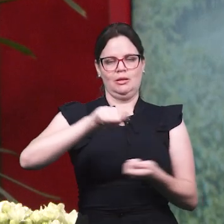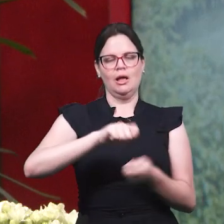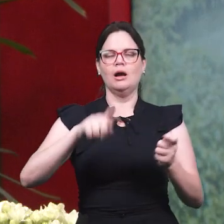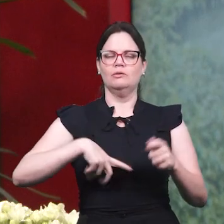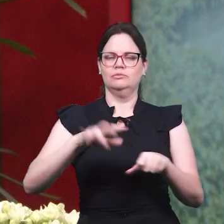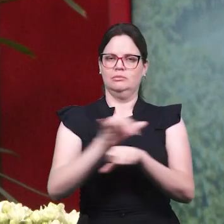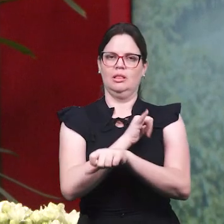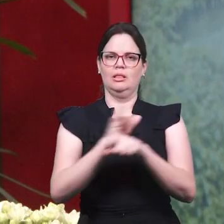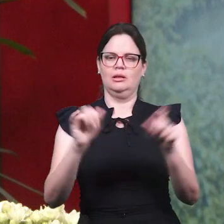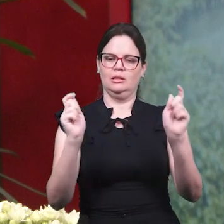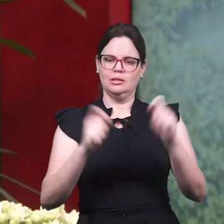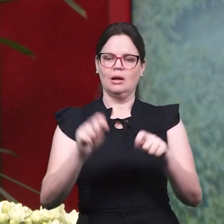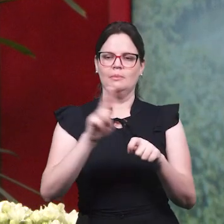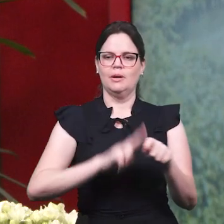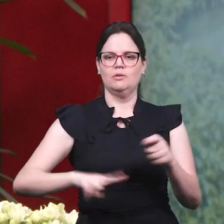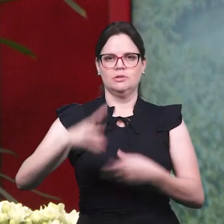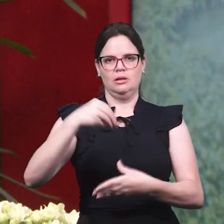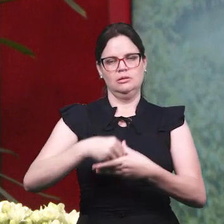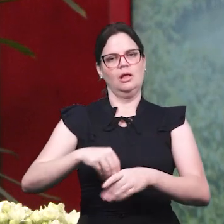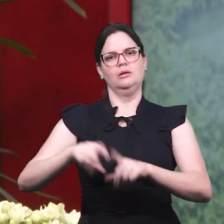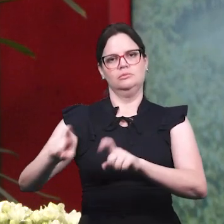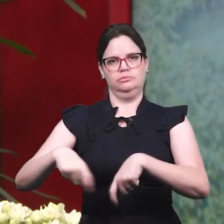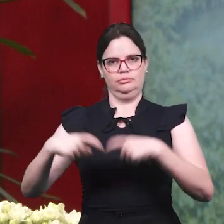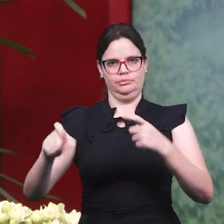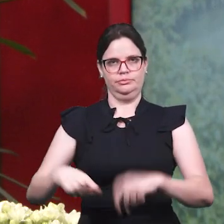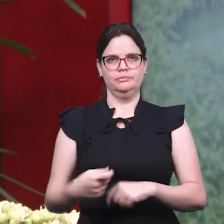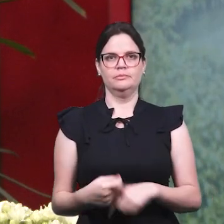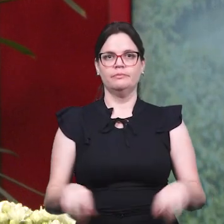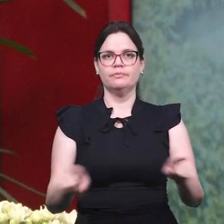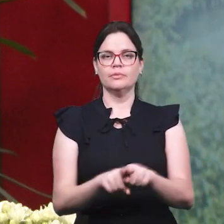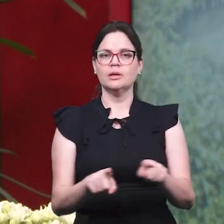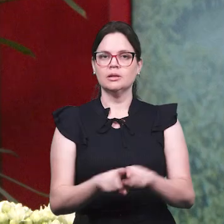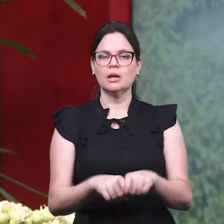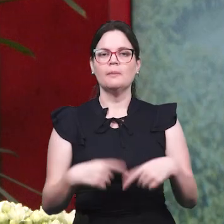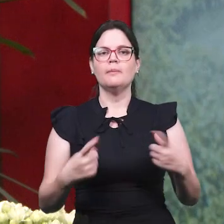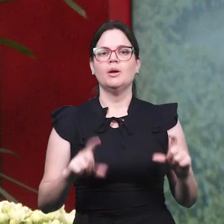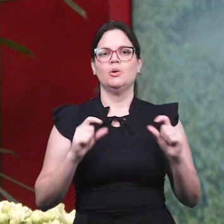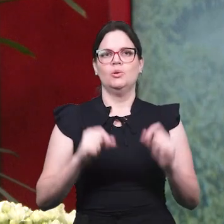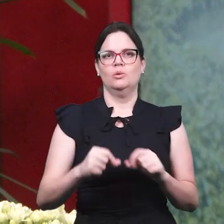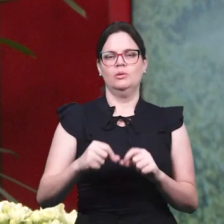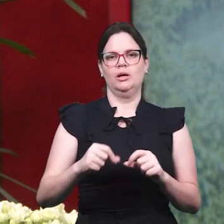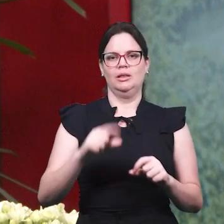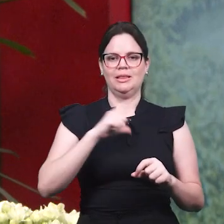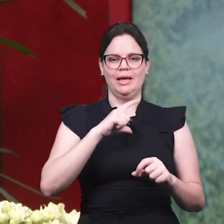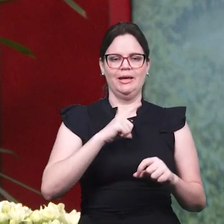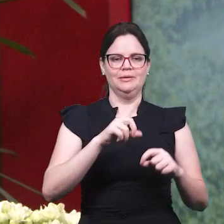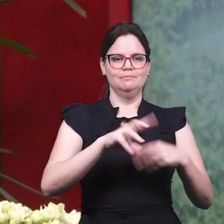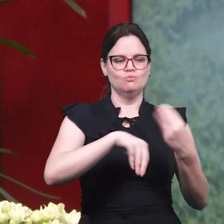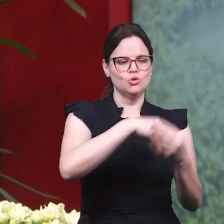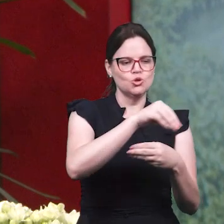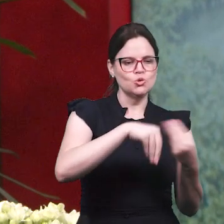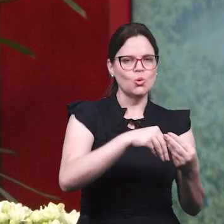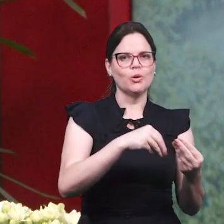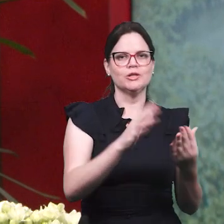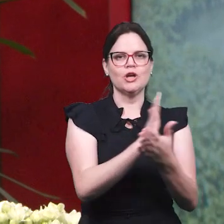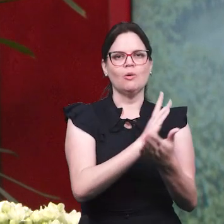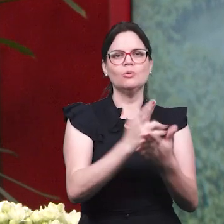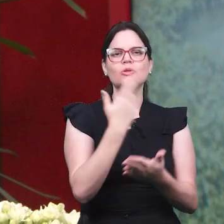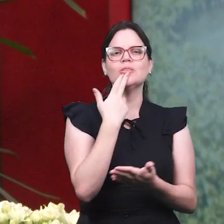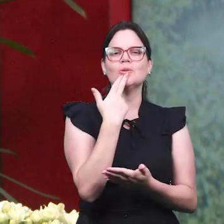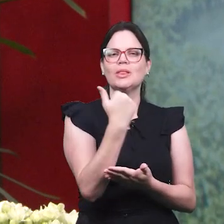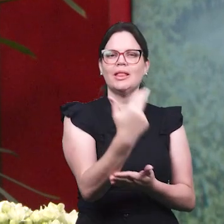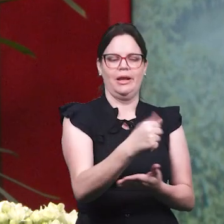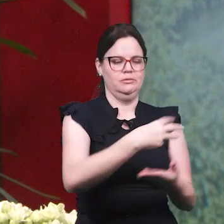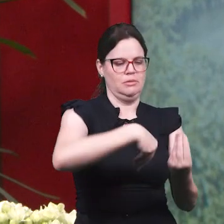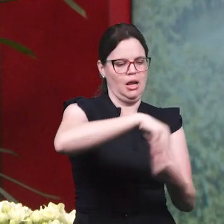estratégia que muitas vezes é usada na agricultura. O manejo integrado também de nutrientes. Quando a gente fala de manejo integrado